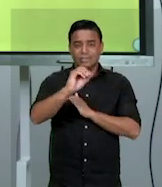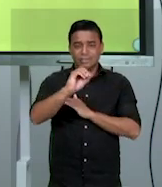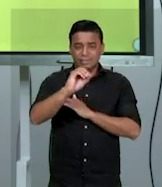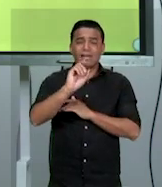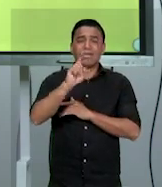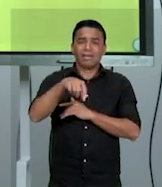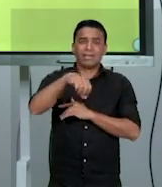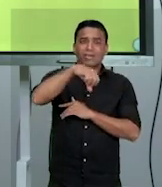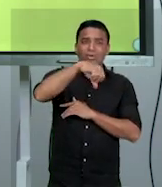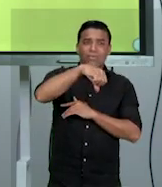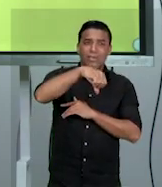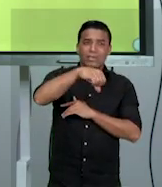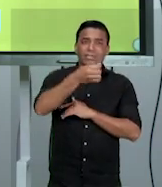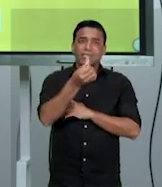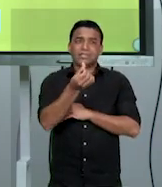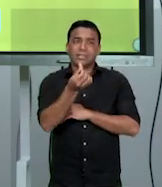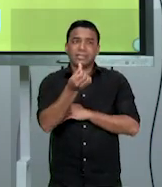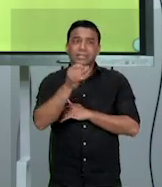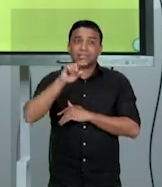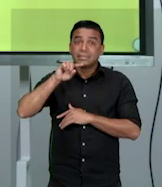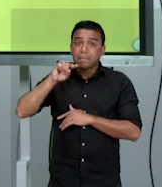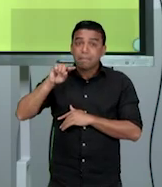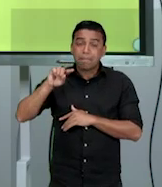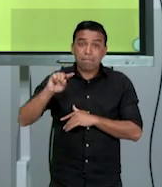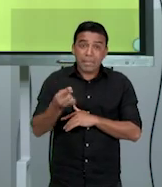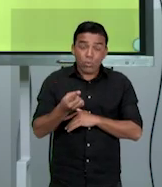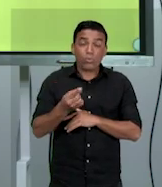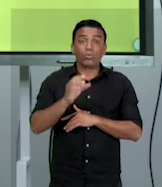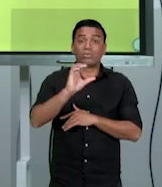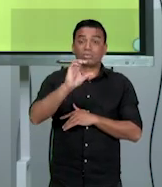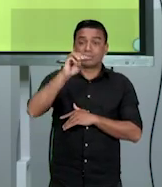96.000 centímetros cúbicos.